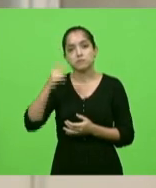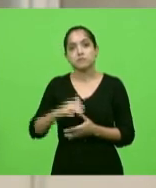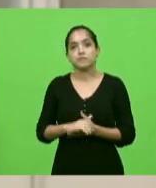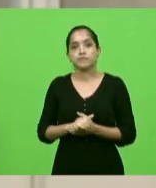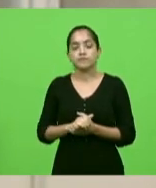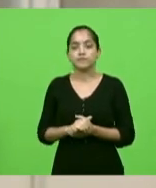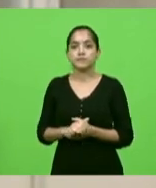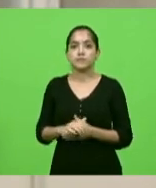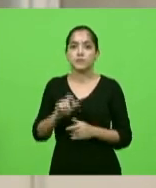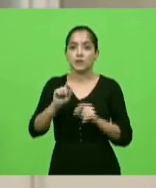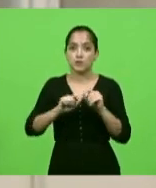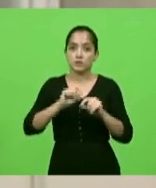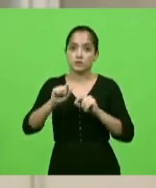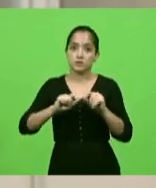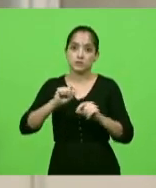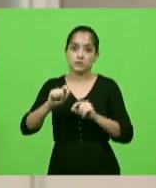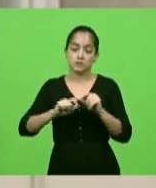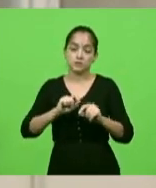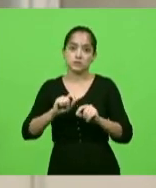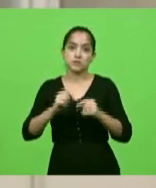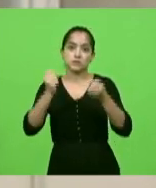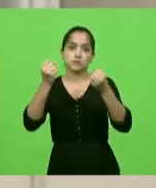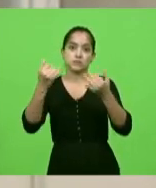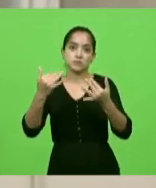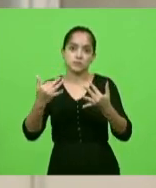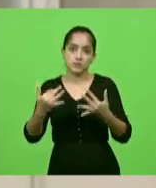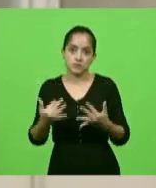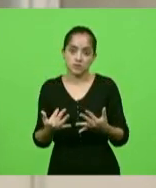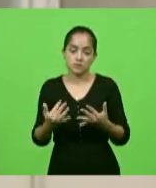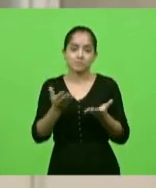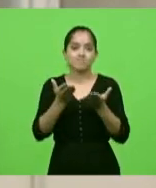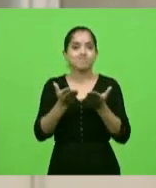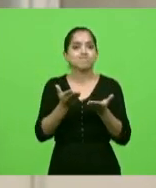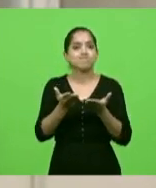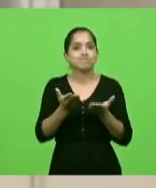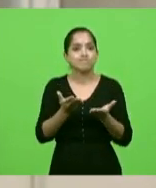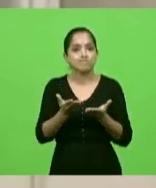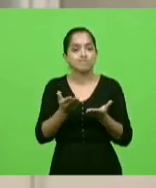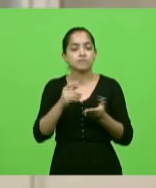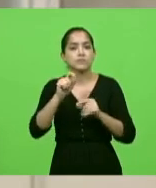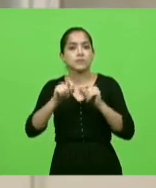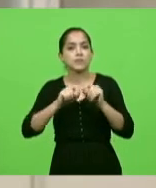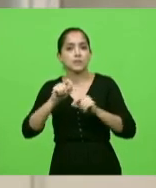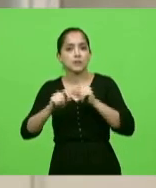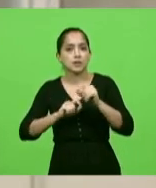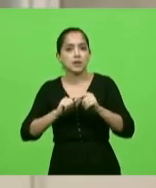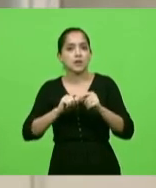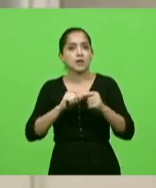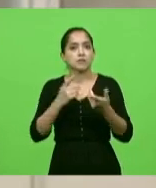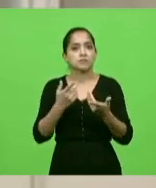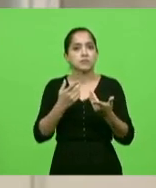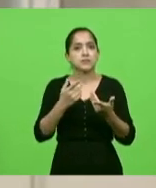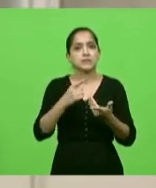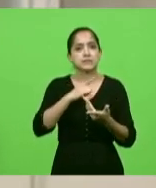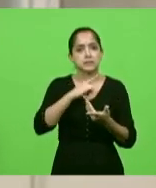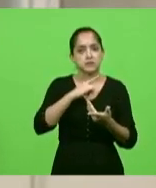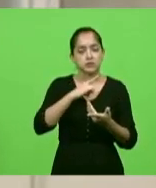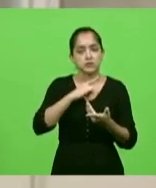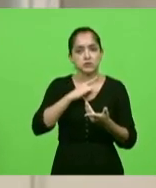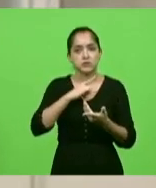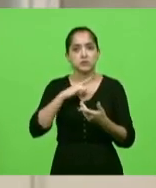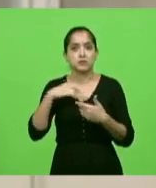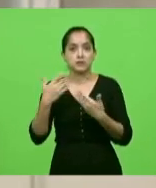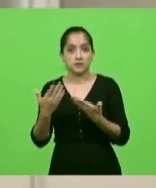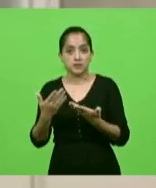pergunta se pois que o cerne da questão em análise não Residem saber e identificar a existência de